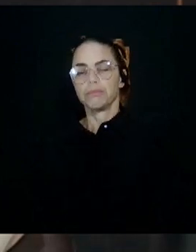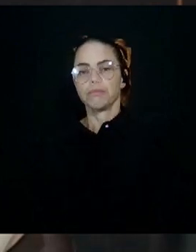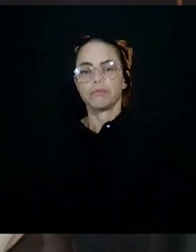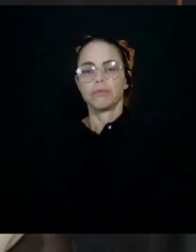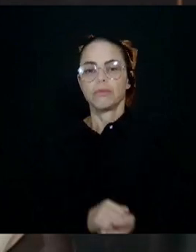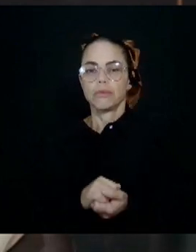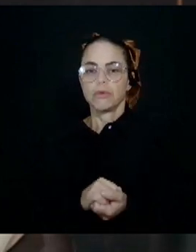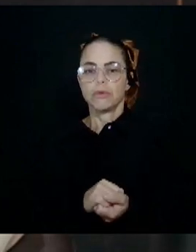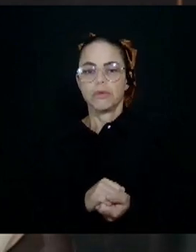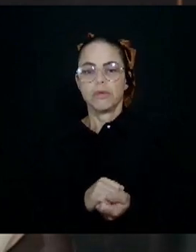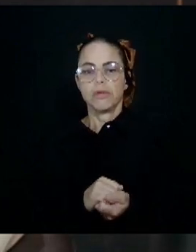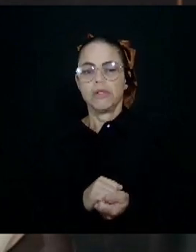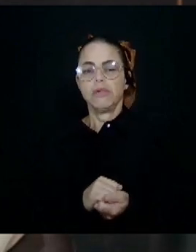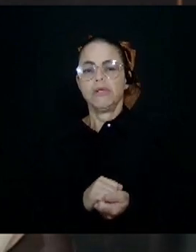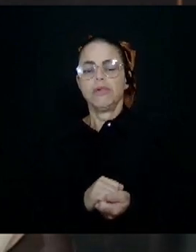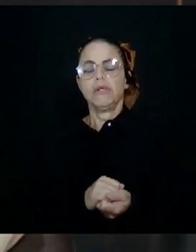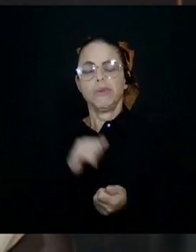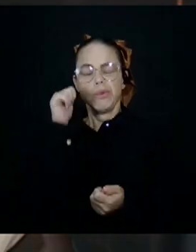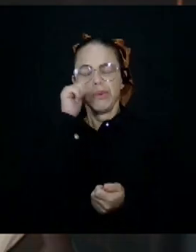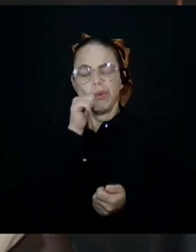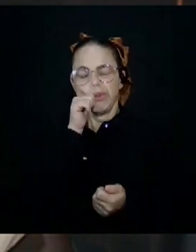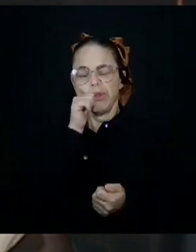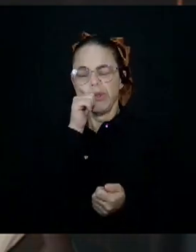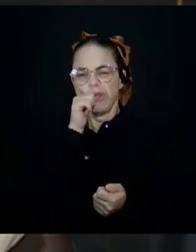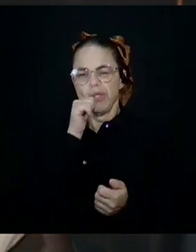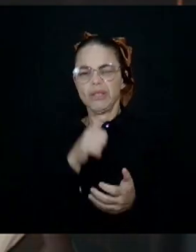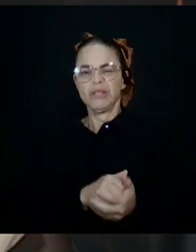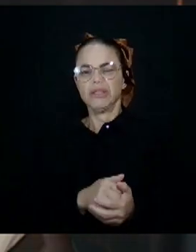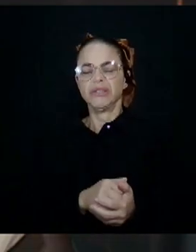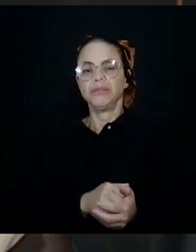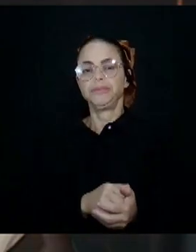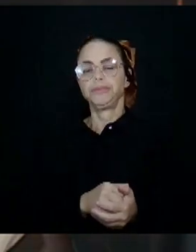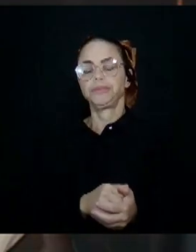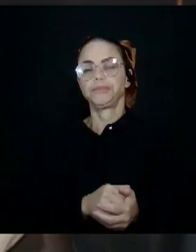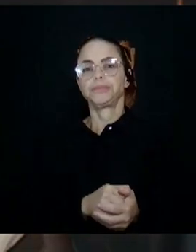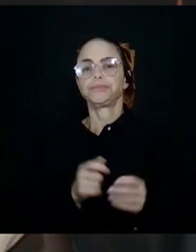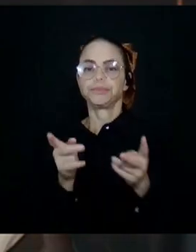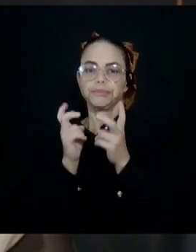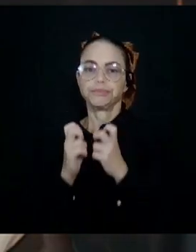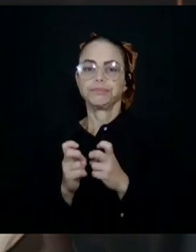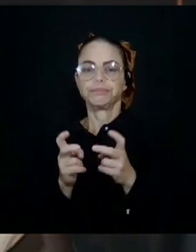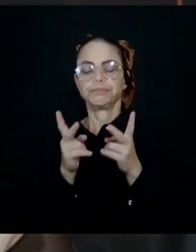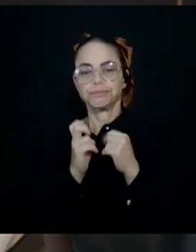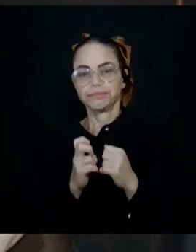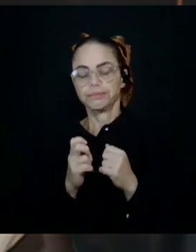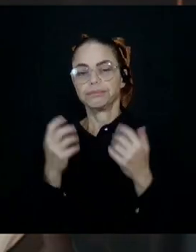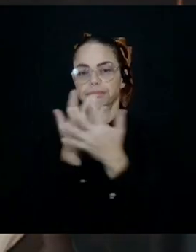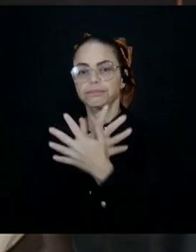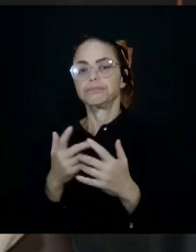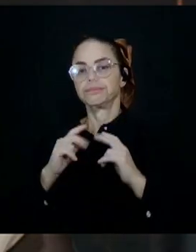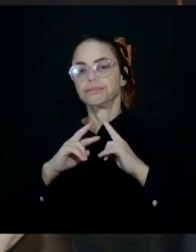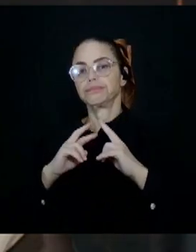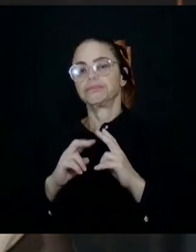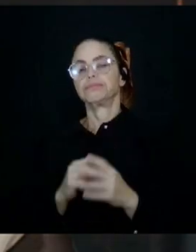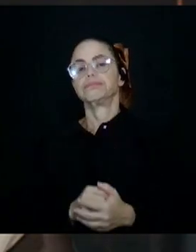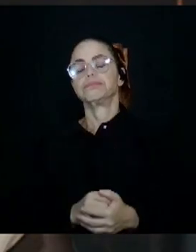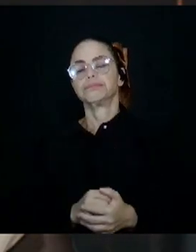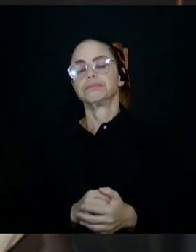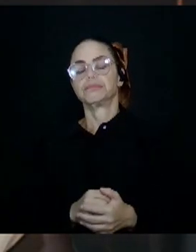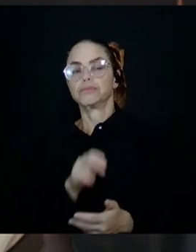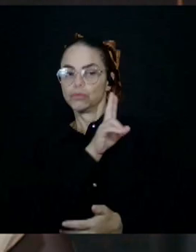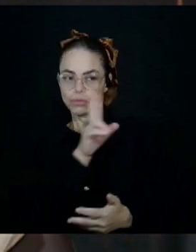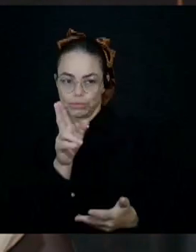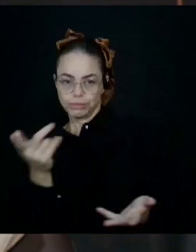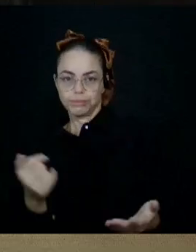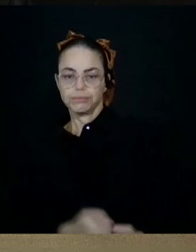para as mulheres se fazerem ser ouvidas, ela acaba sendo rotulada